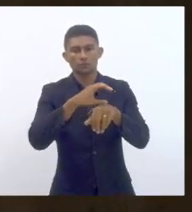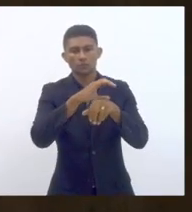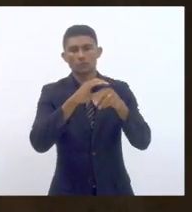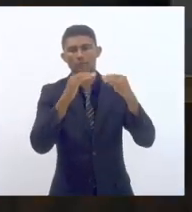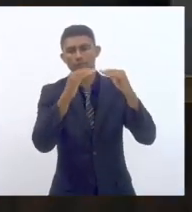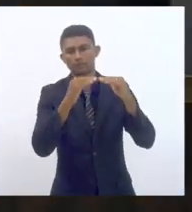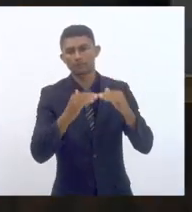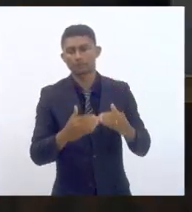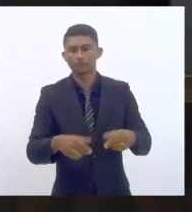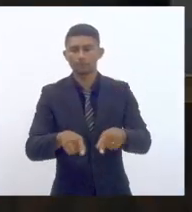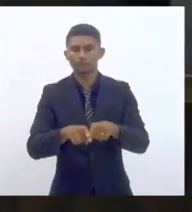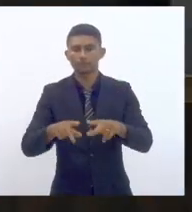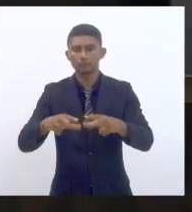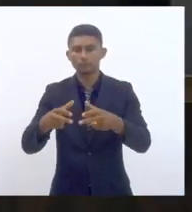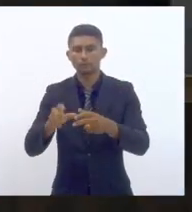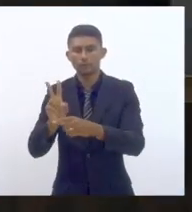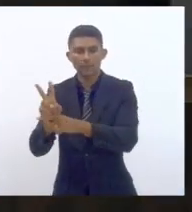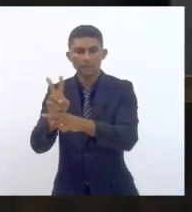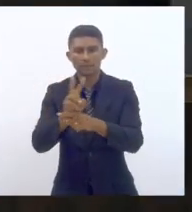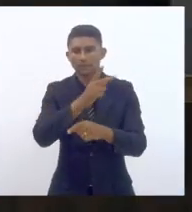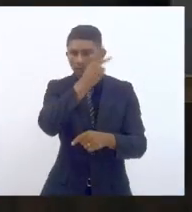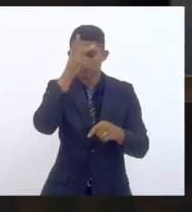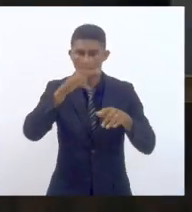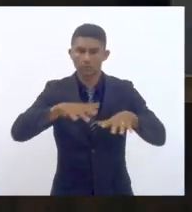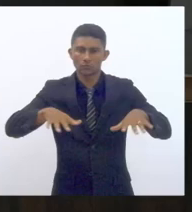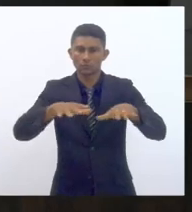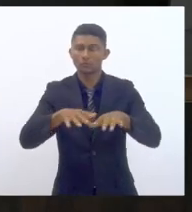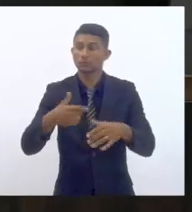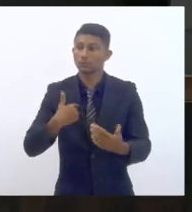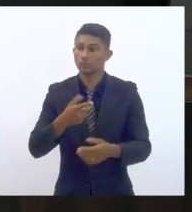constitucionalidade. Pela Comissão de Defesa do Consumidor, a presidência designa